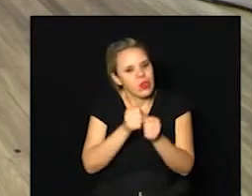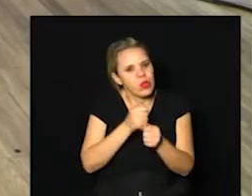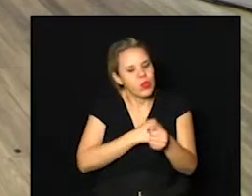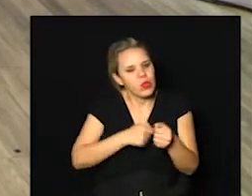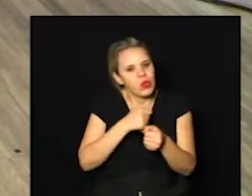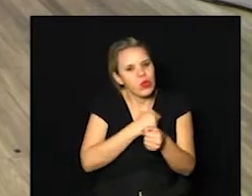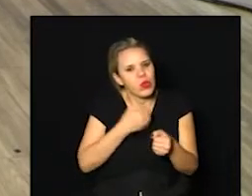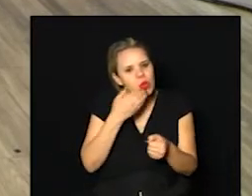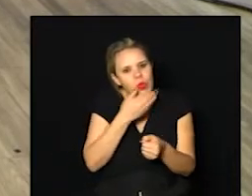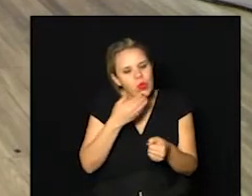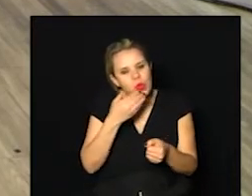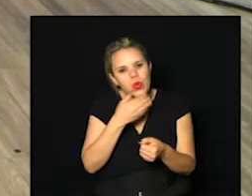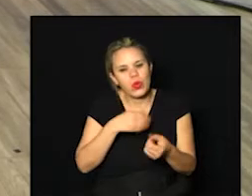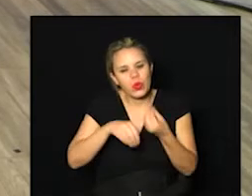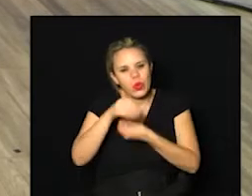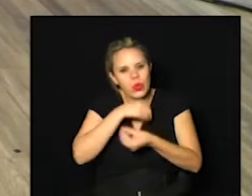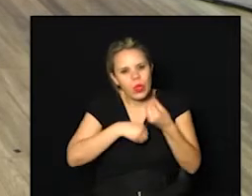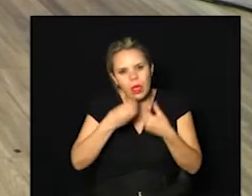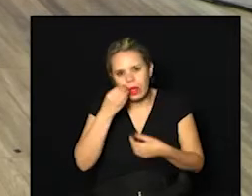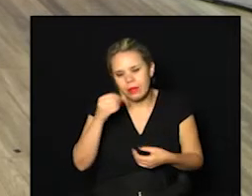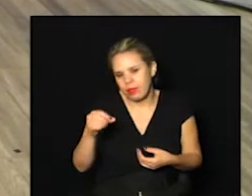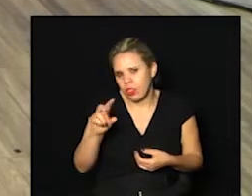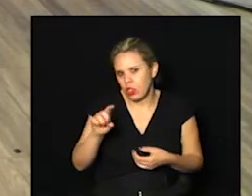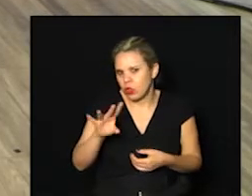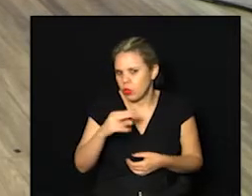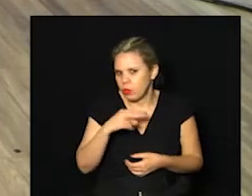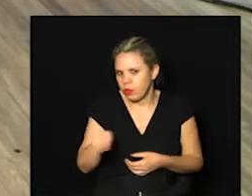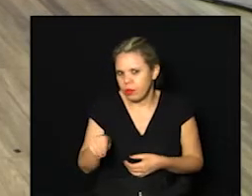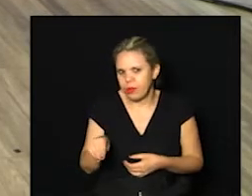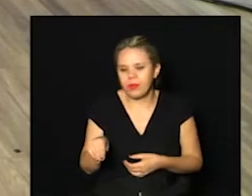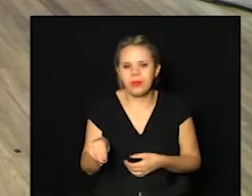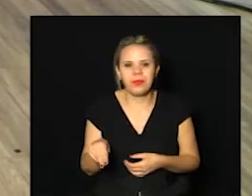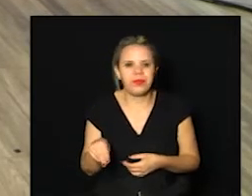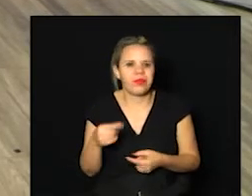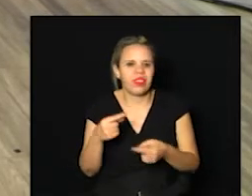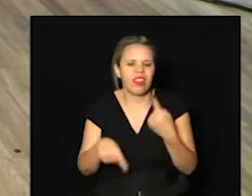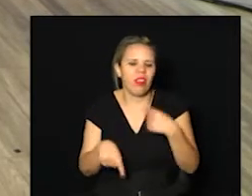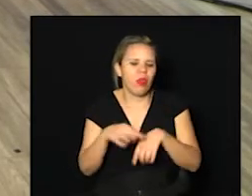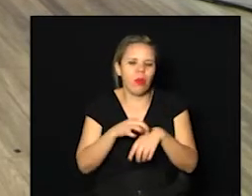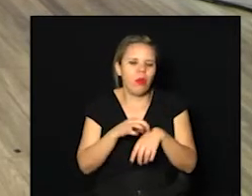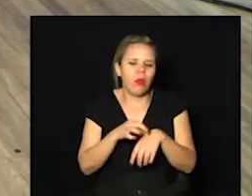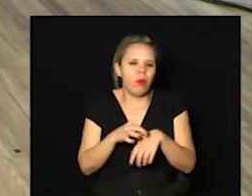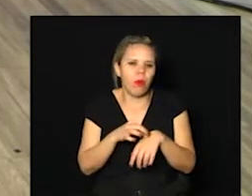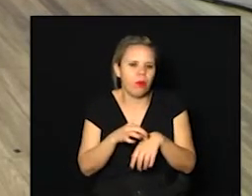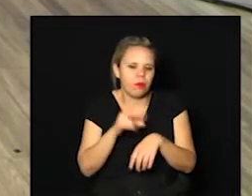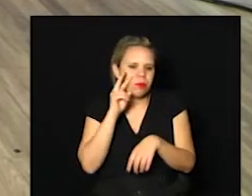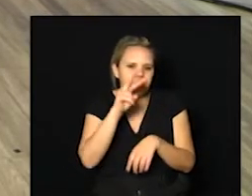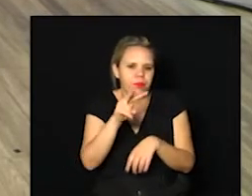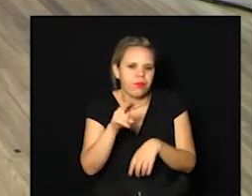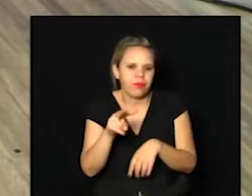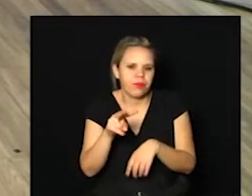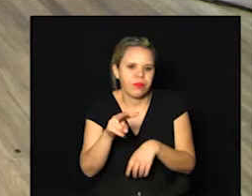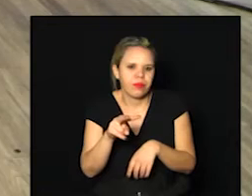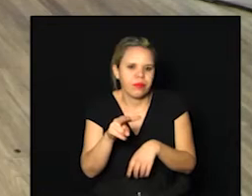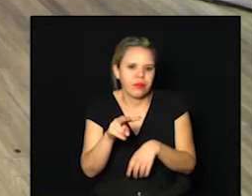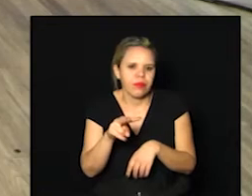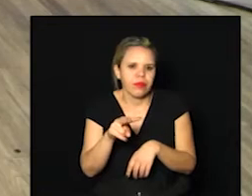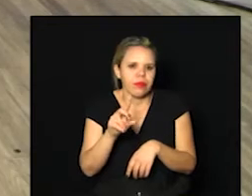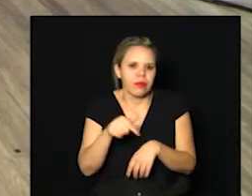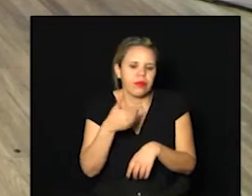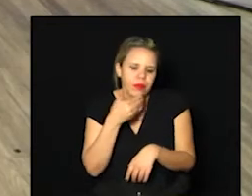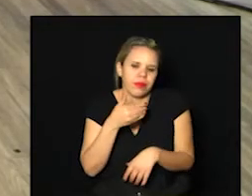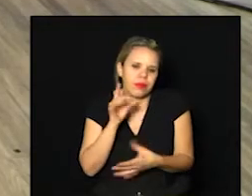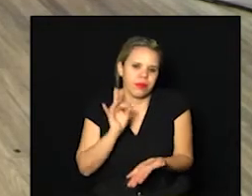de salgado com doce? Mas é só o nome, né? Estrogonofe de bis, não tem nada de carne, pelo que a gente viu aí. É uma autêntica